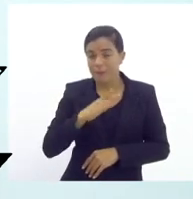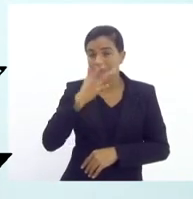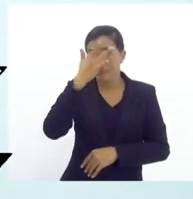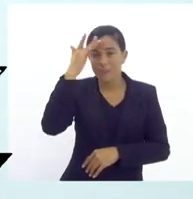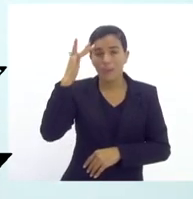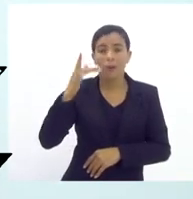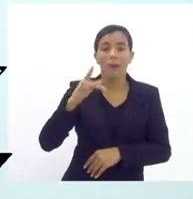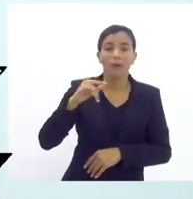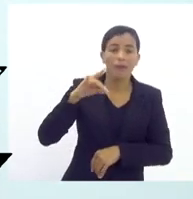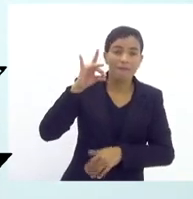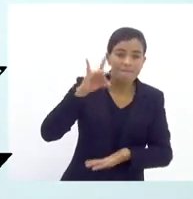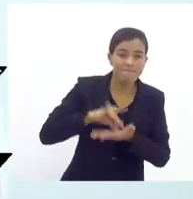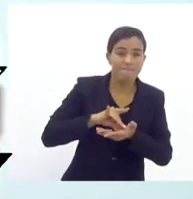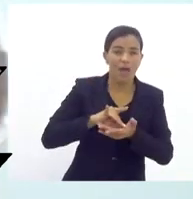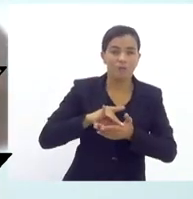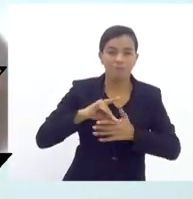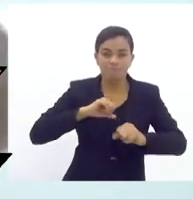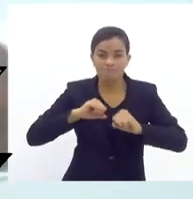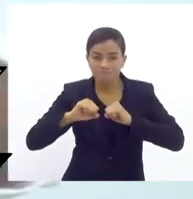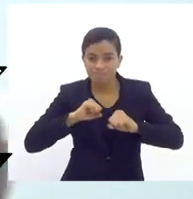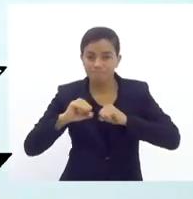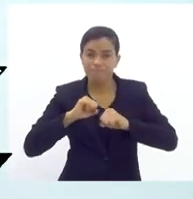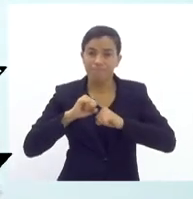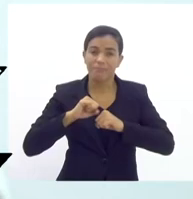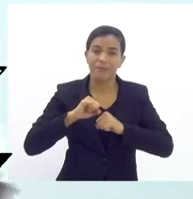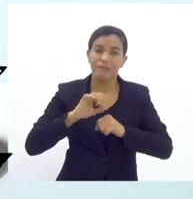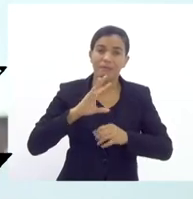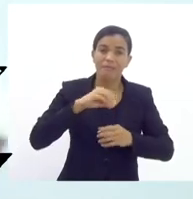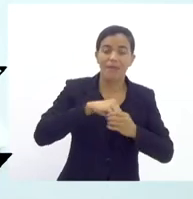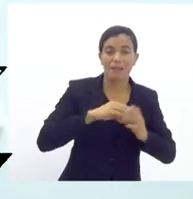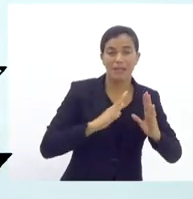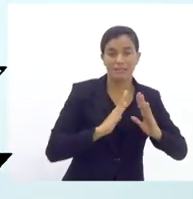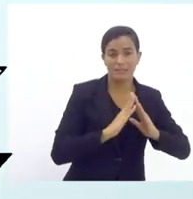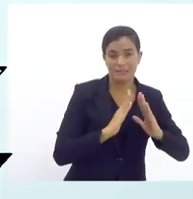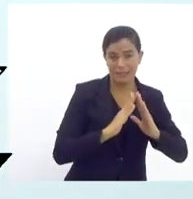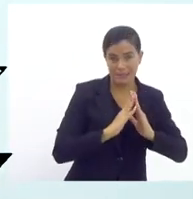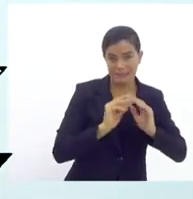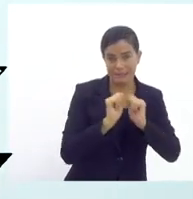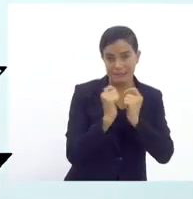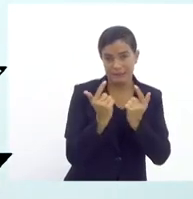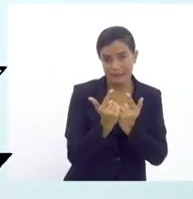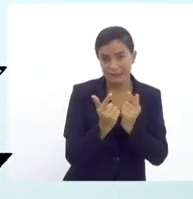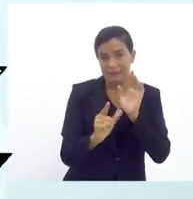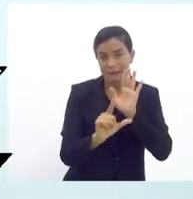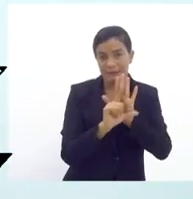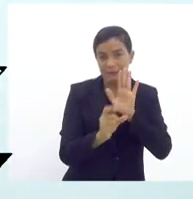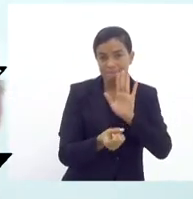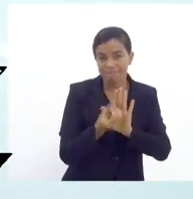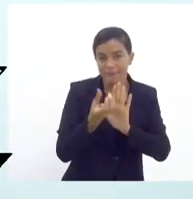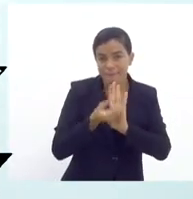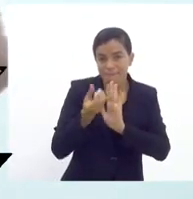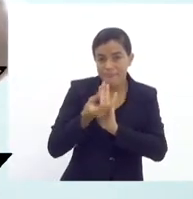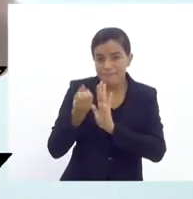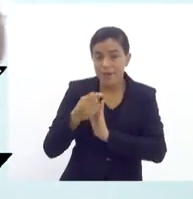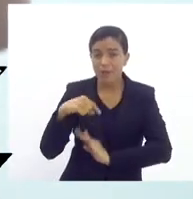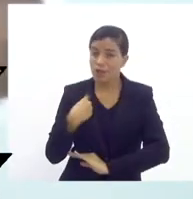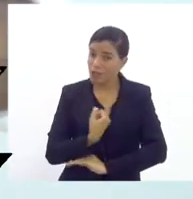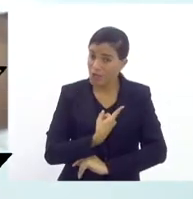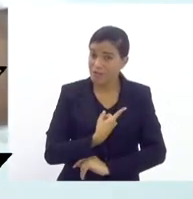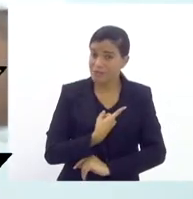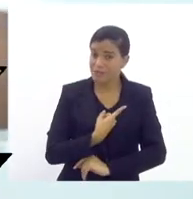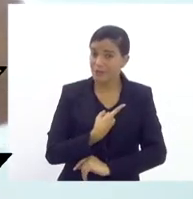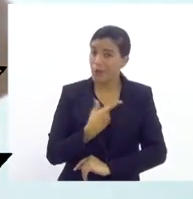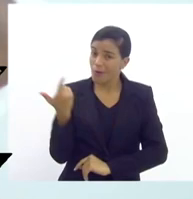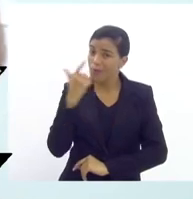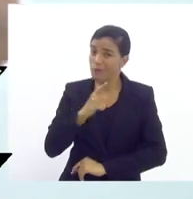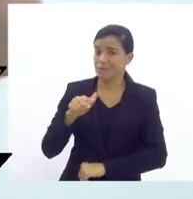quem de fato faz acontecer dentro dessas casas legislativas São nós somos nós quando estamos nesse